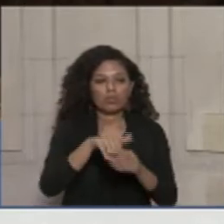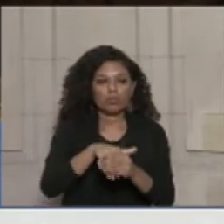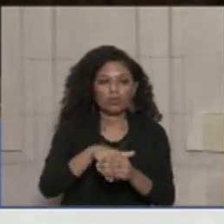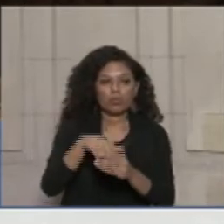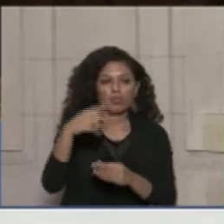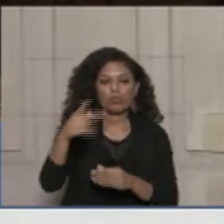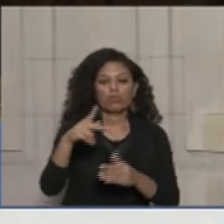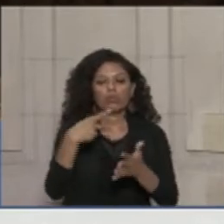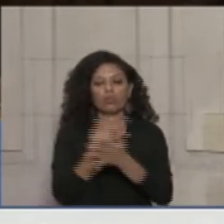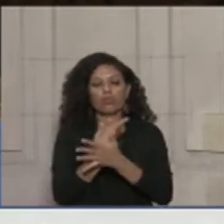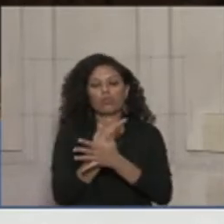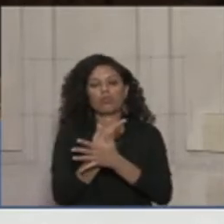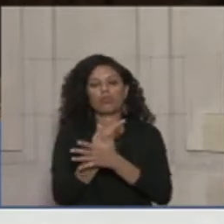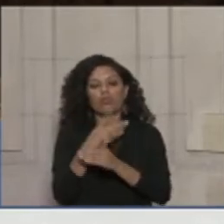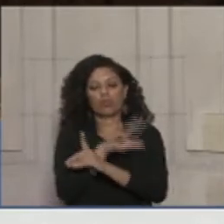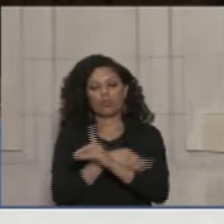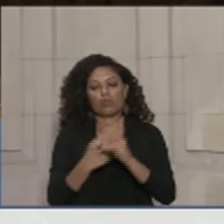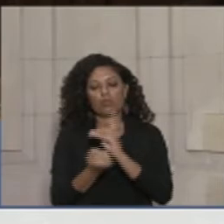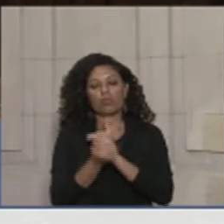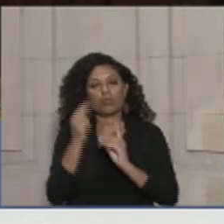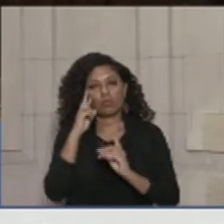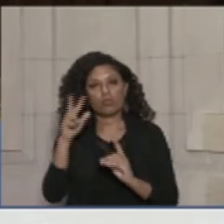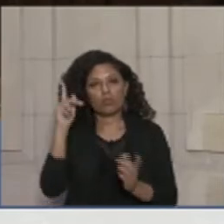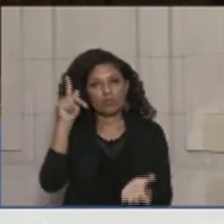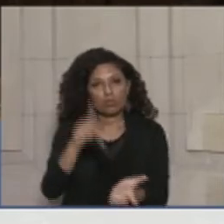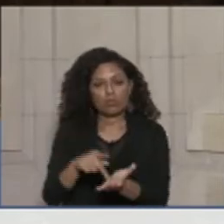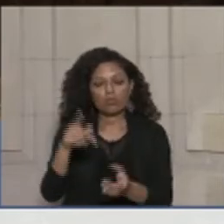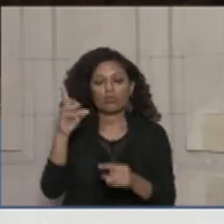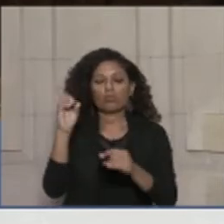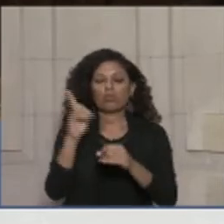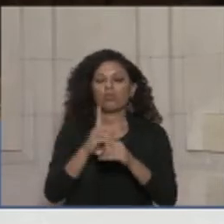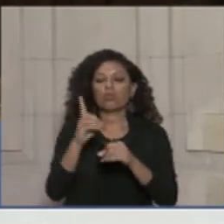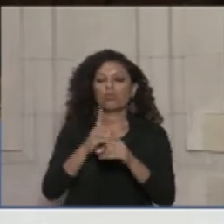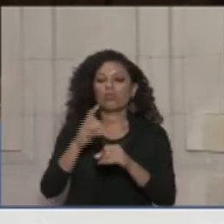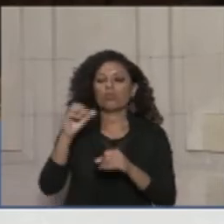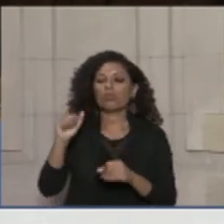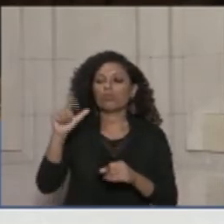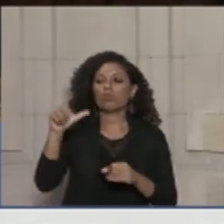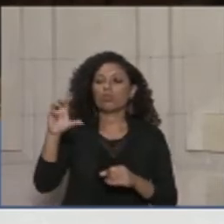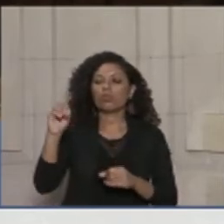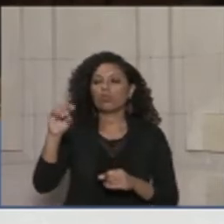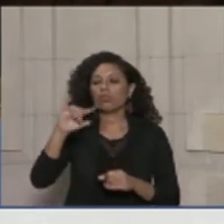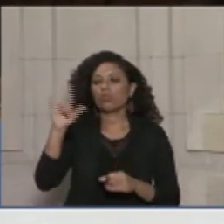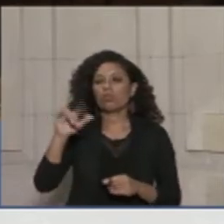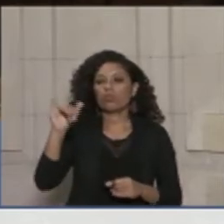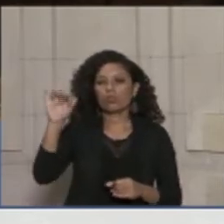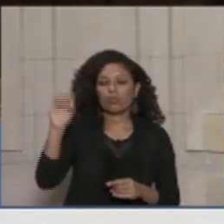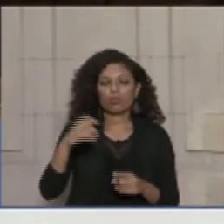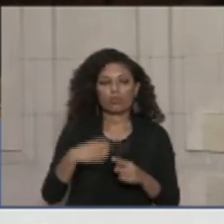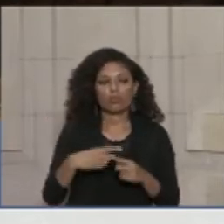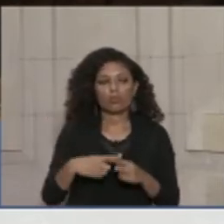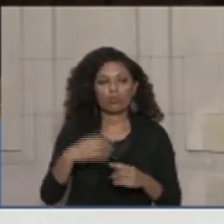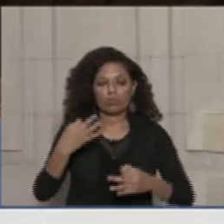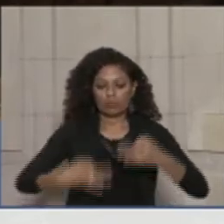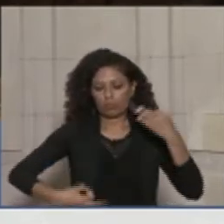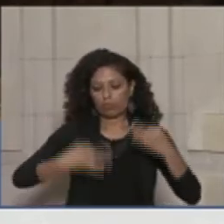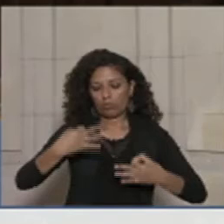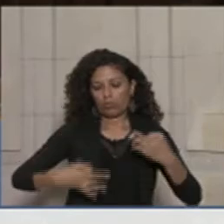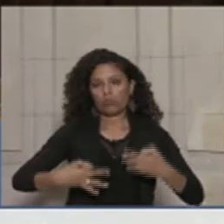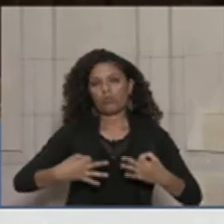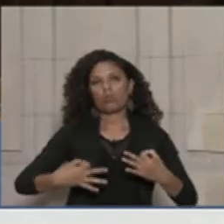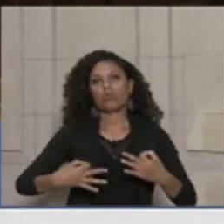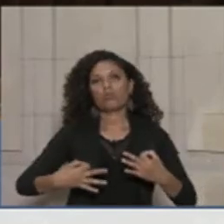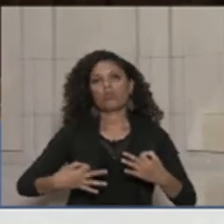enxergar o verdadeiro doutor Aloysio. Porque o Tribunal de Justiça do Estado do Rio de Janeiro já